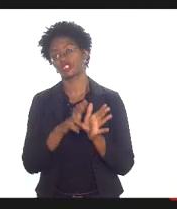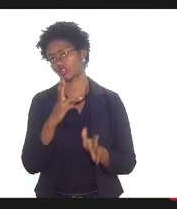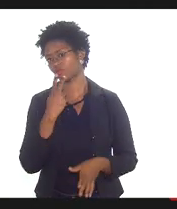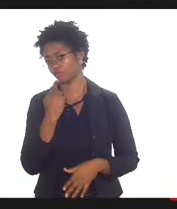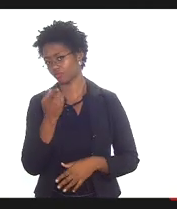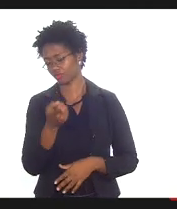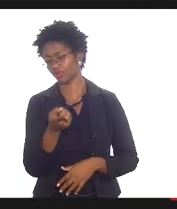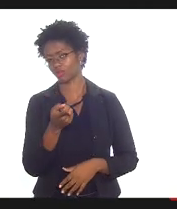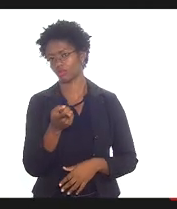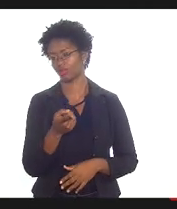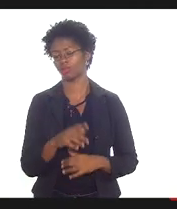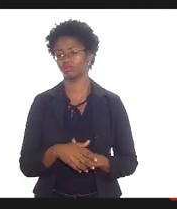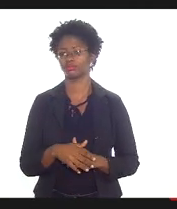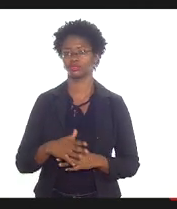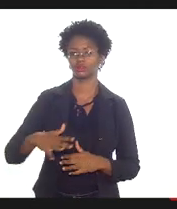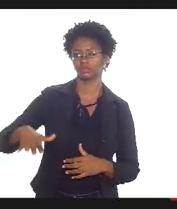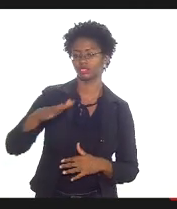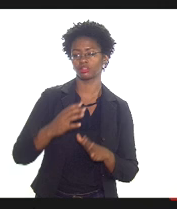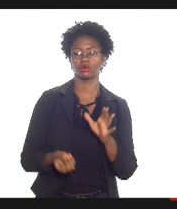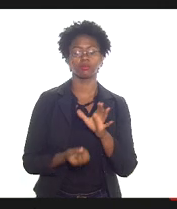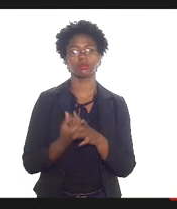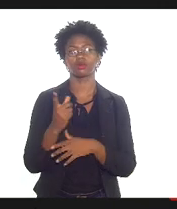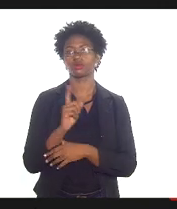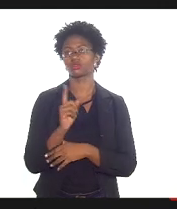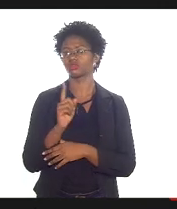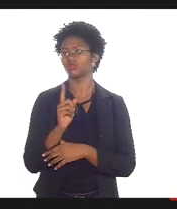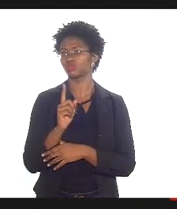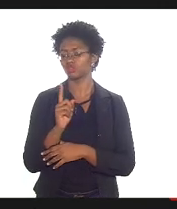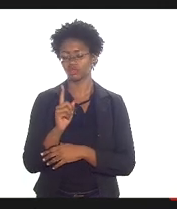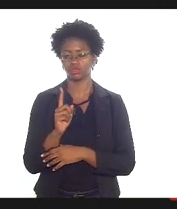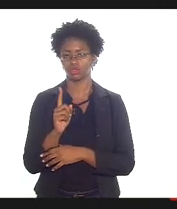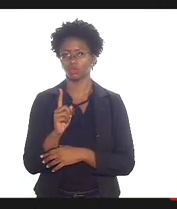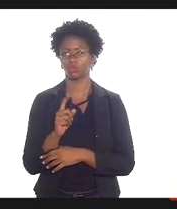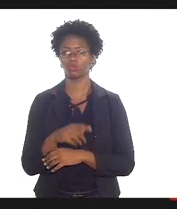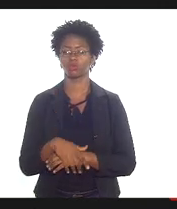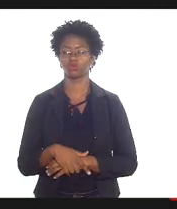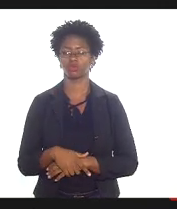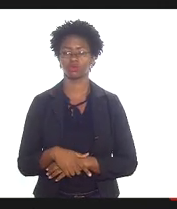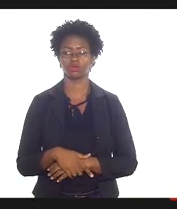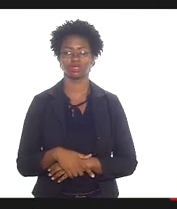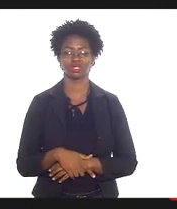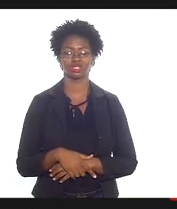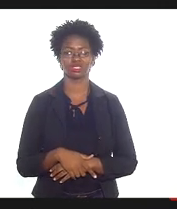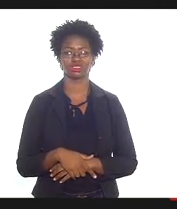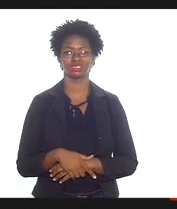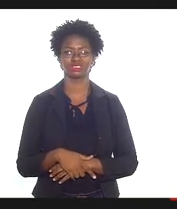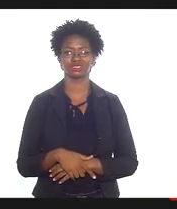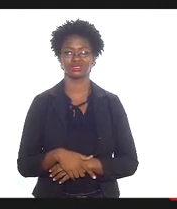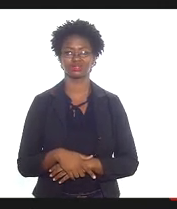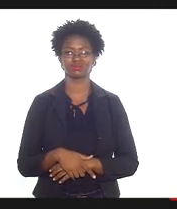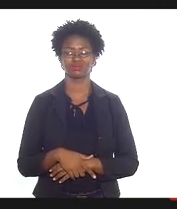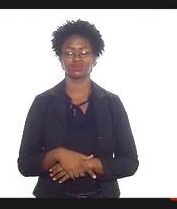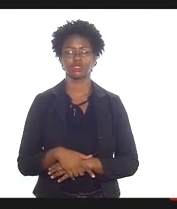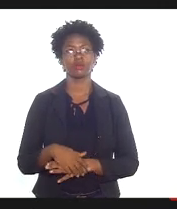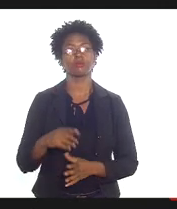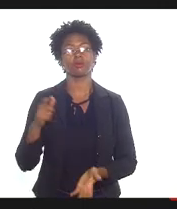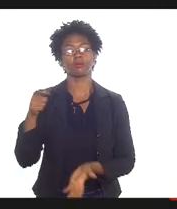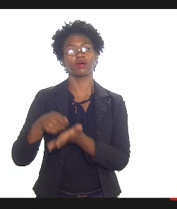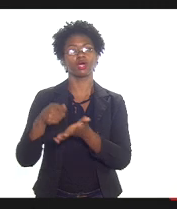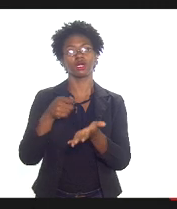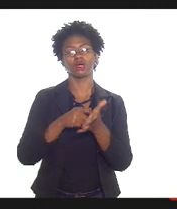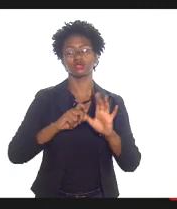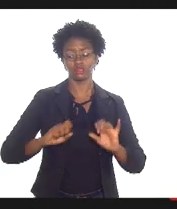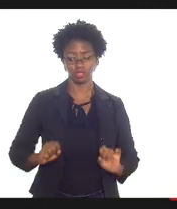o campo ainda não produziu o suficiente para pagar todos os poços que são responsáveis